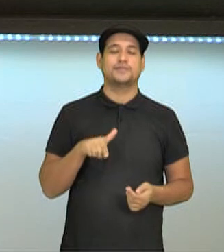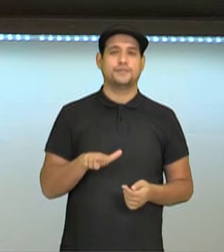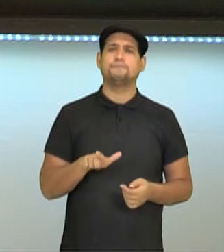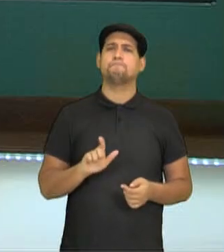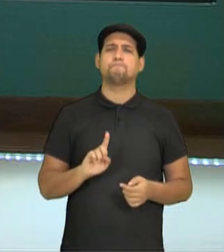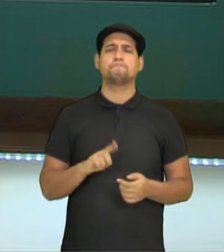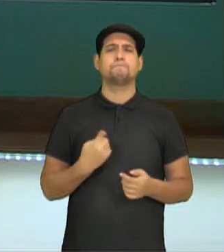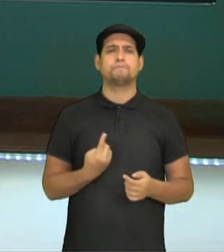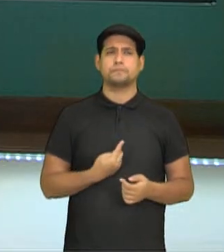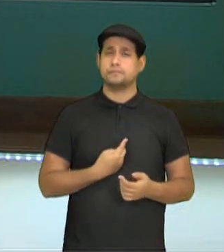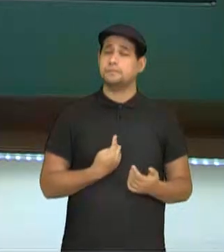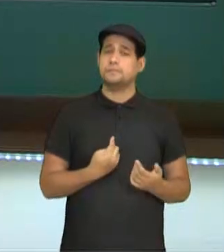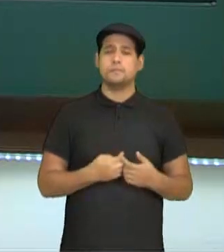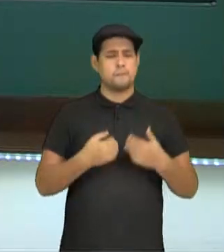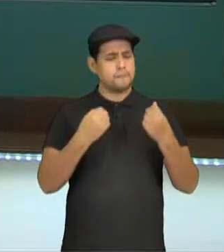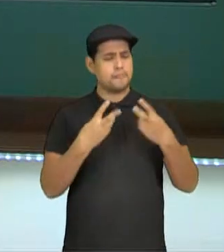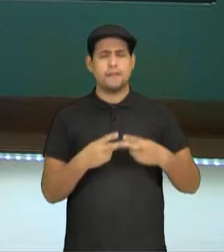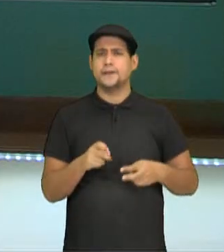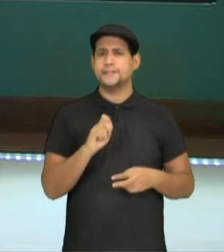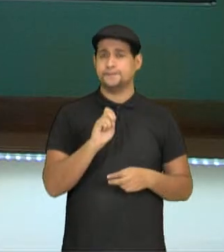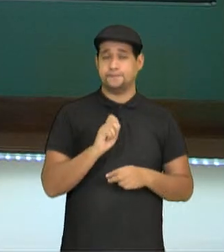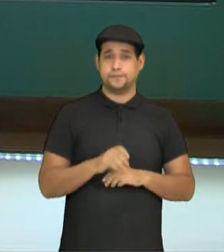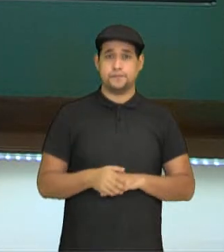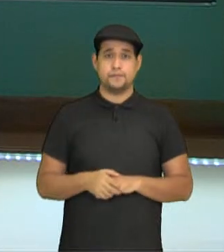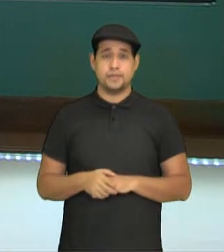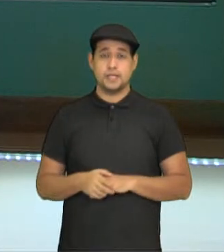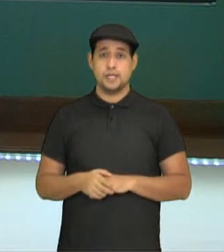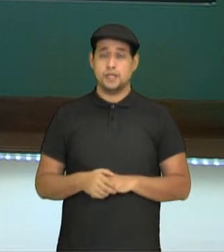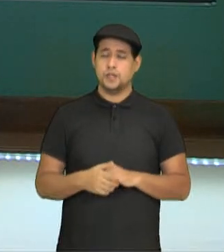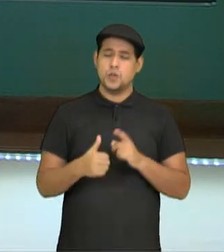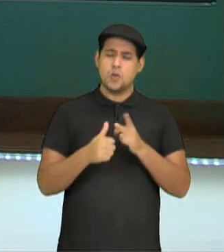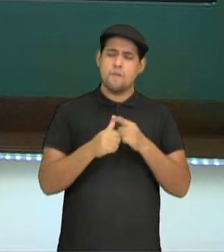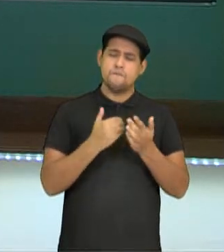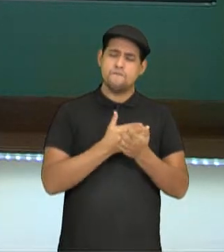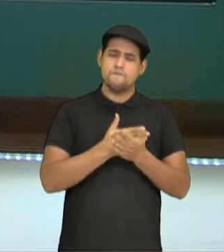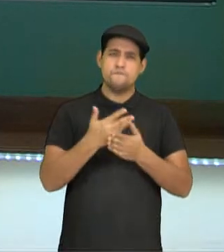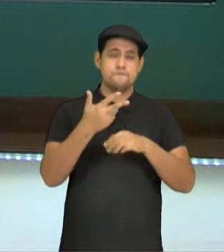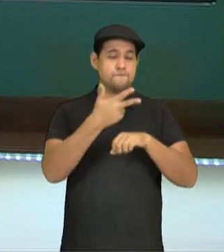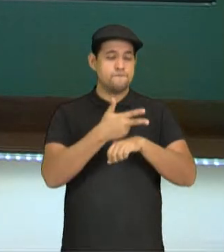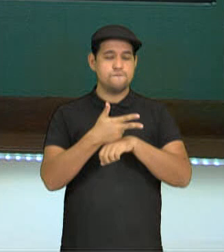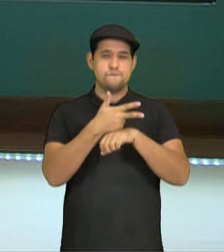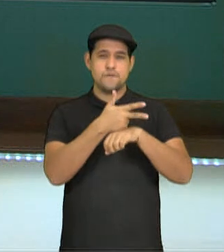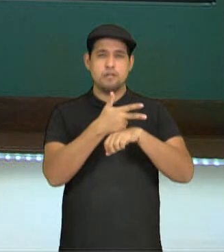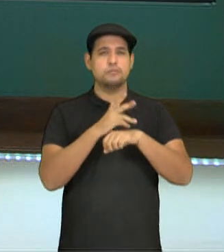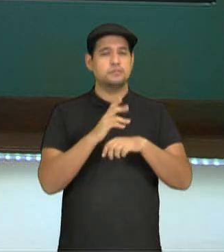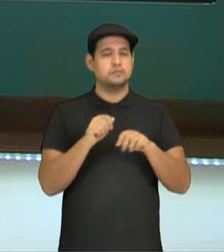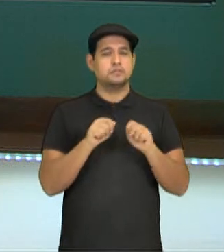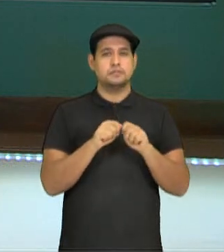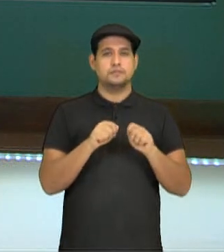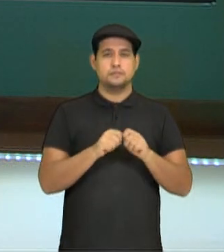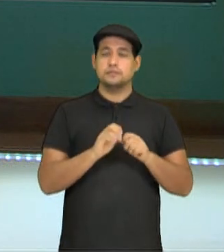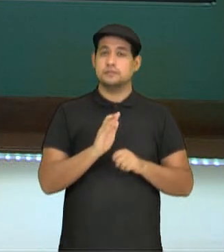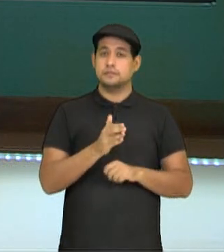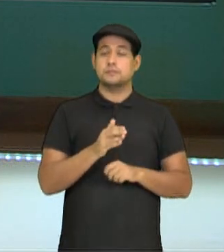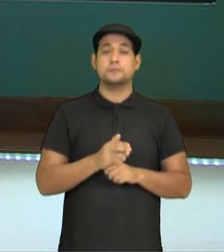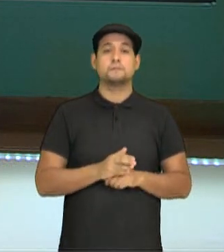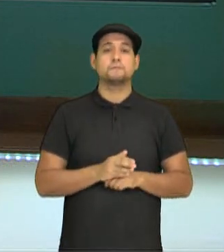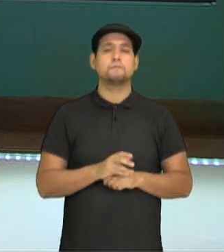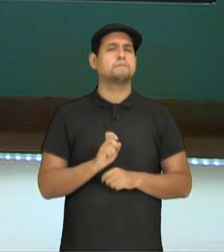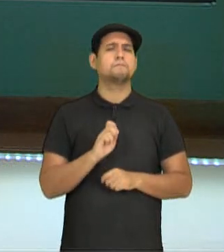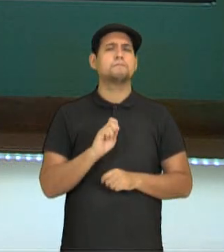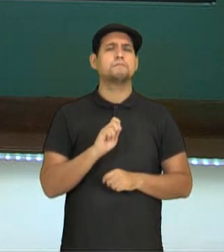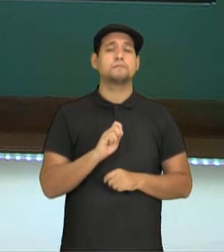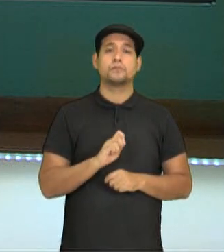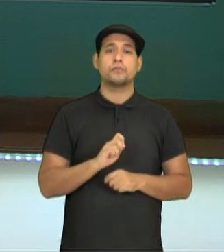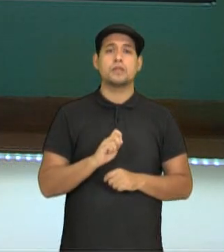continuando, né? Então, os primeiros filmes produzidos, então,